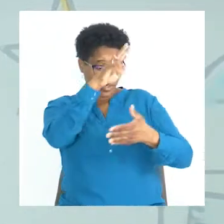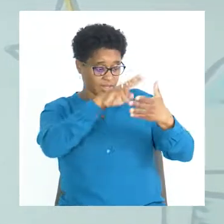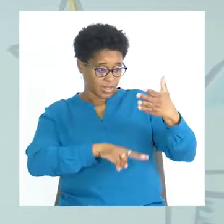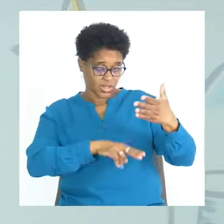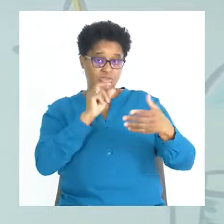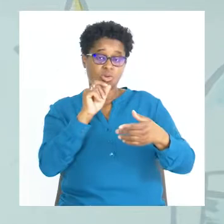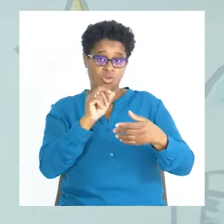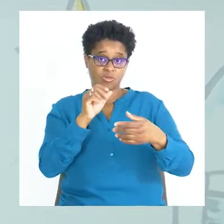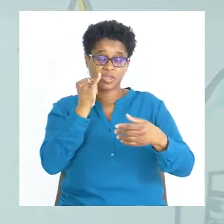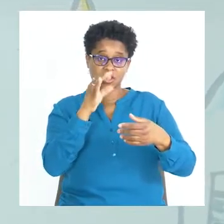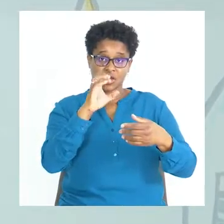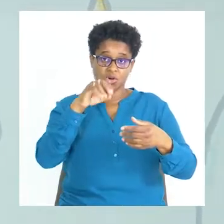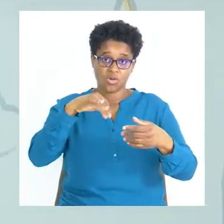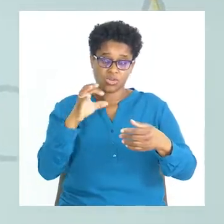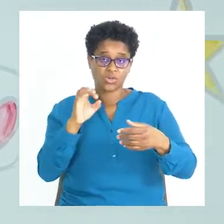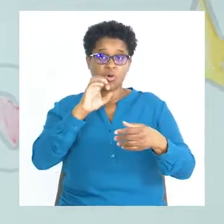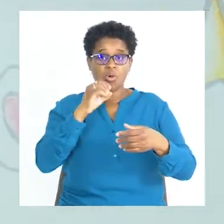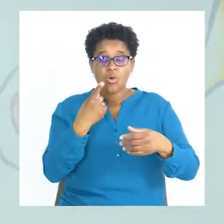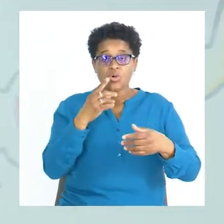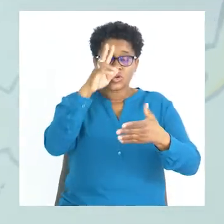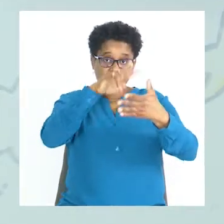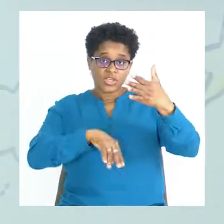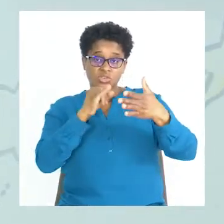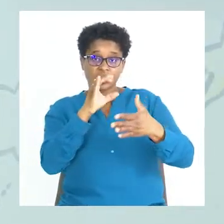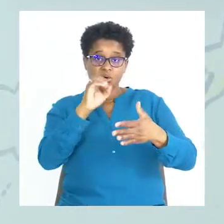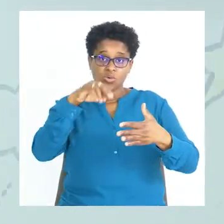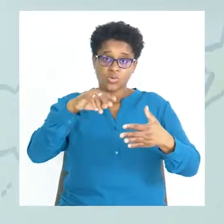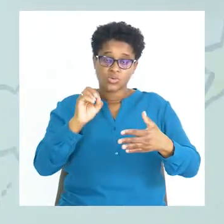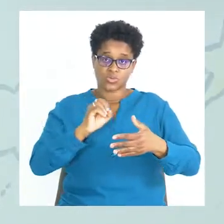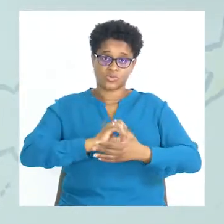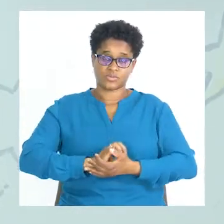de texto icónico ou então texto ícone.